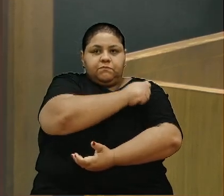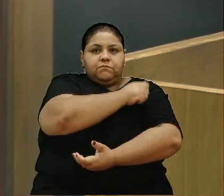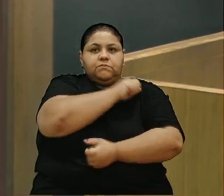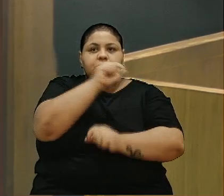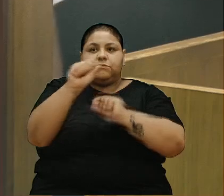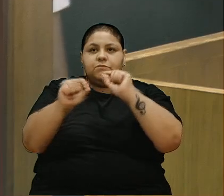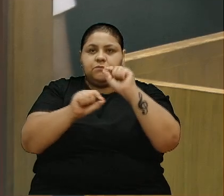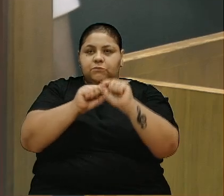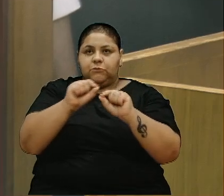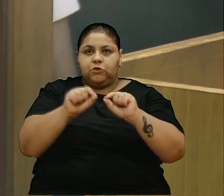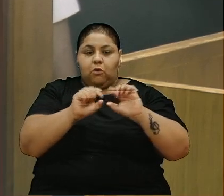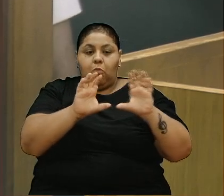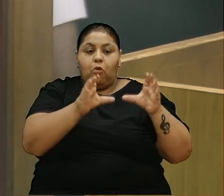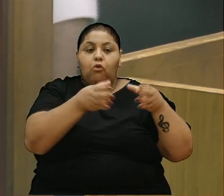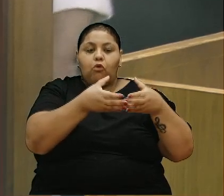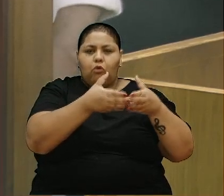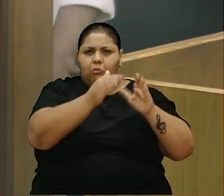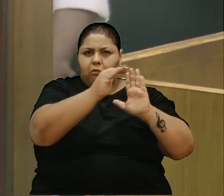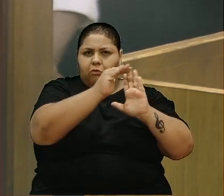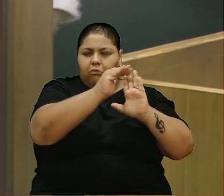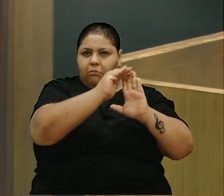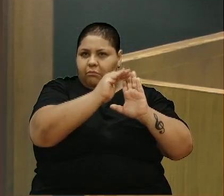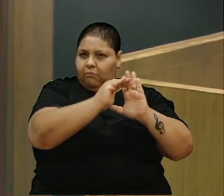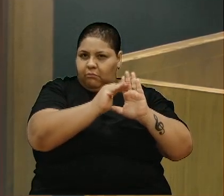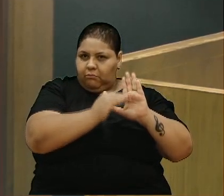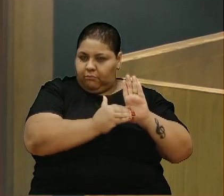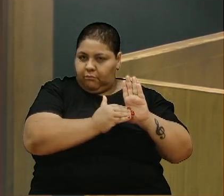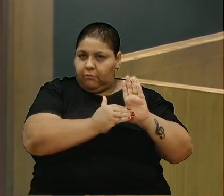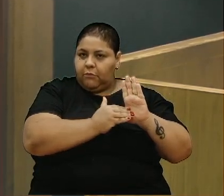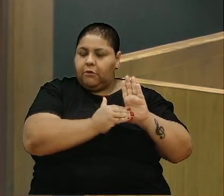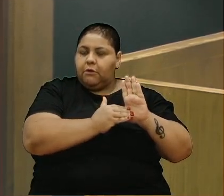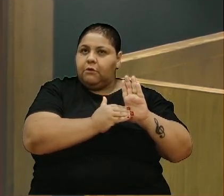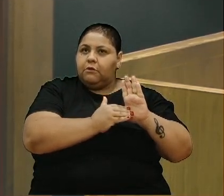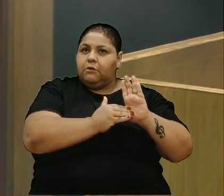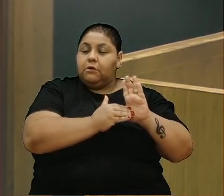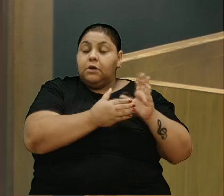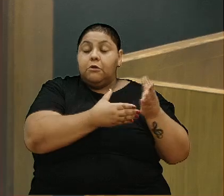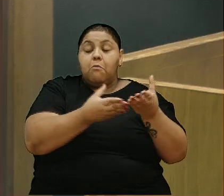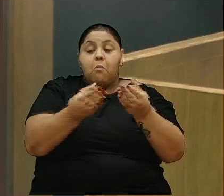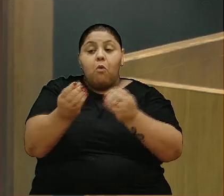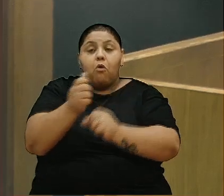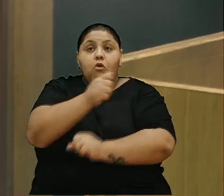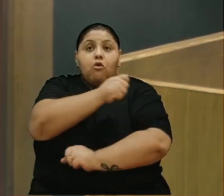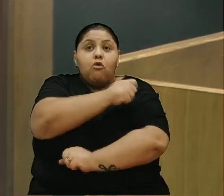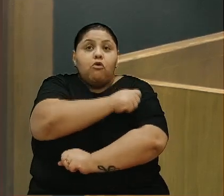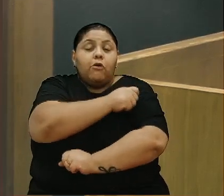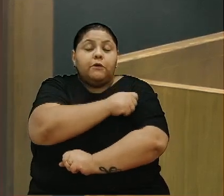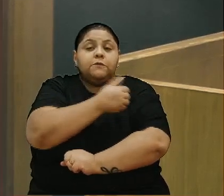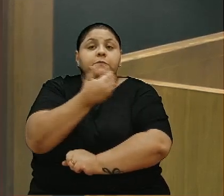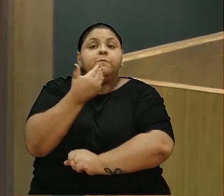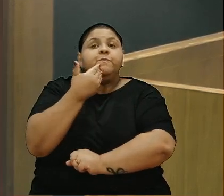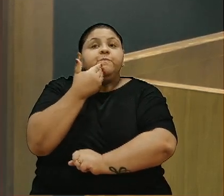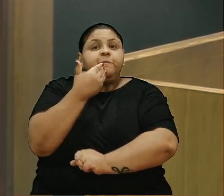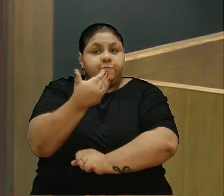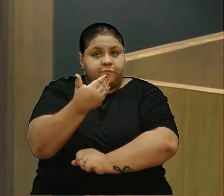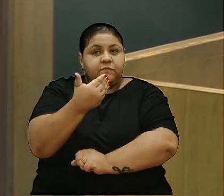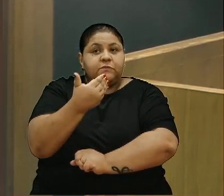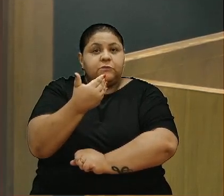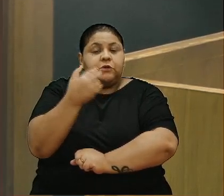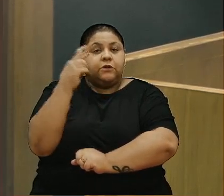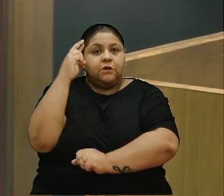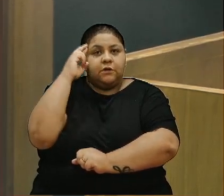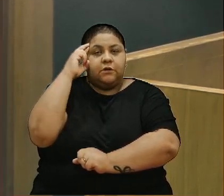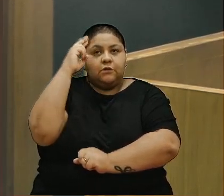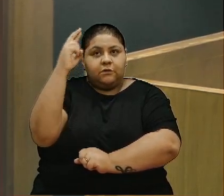conforme a classificação, e muitos alunos, a pedido, inclusive, dos diretores,